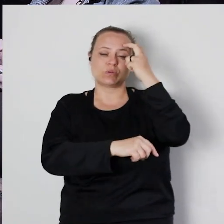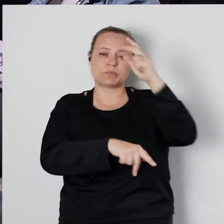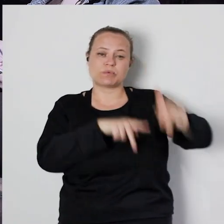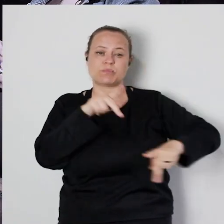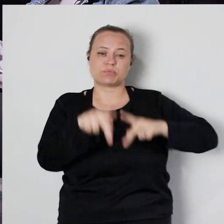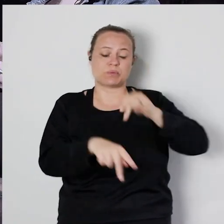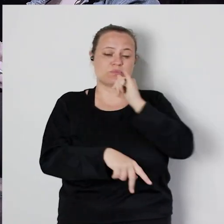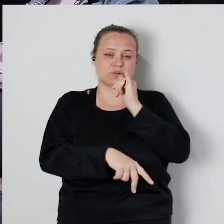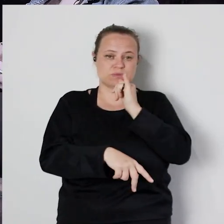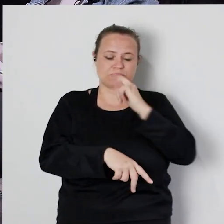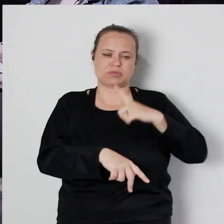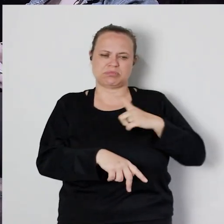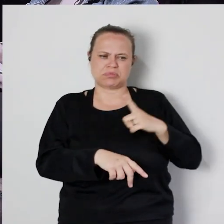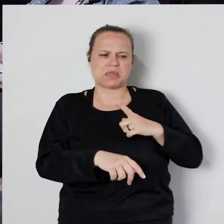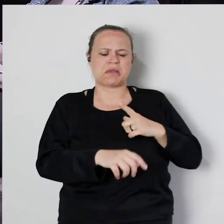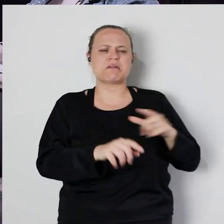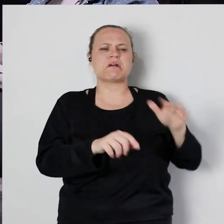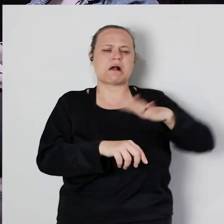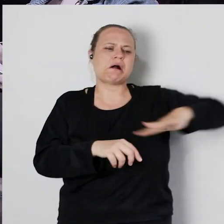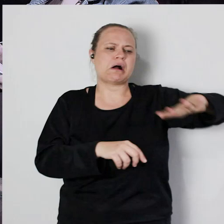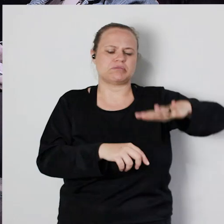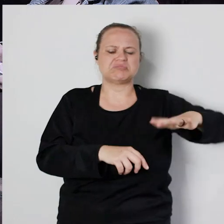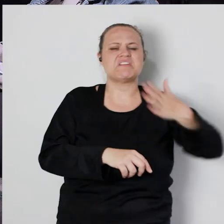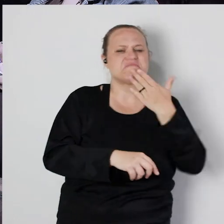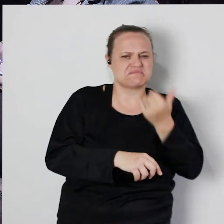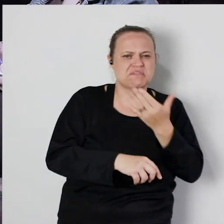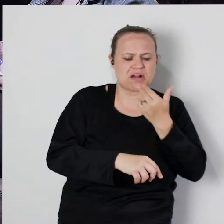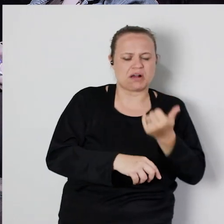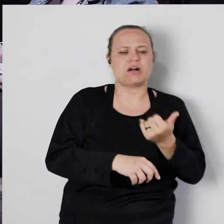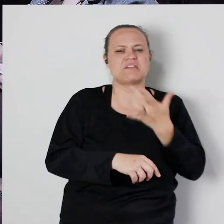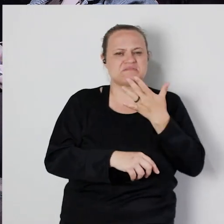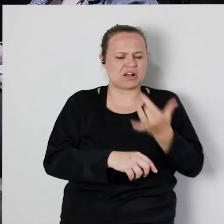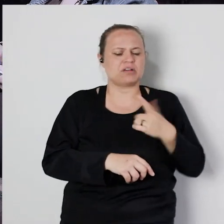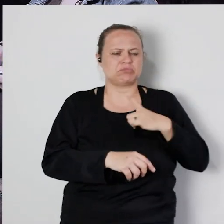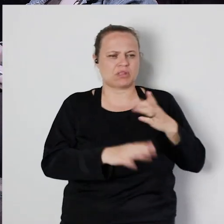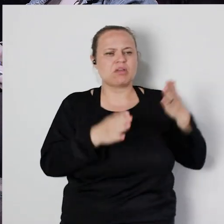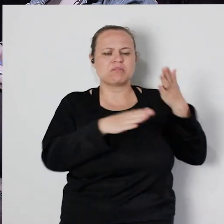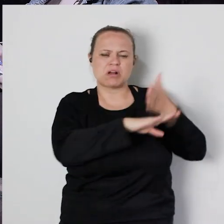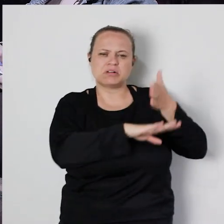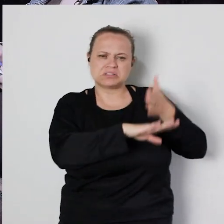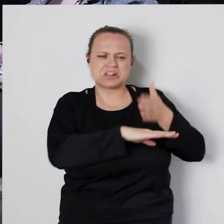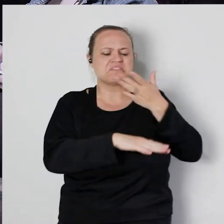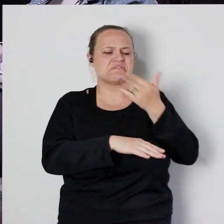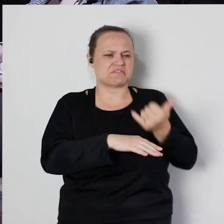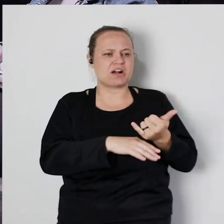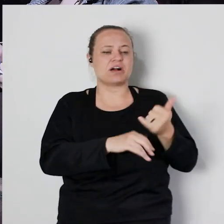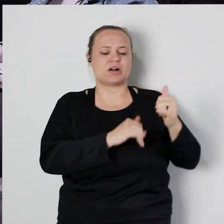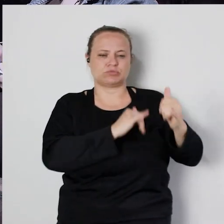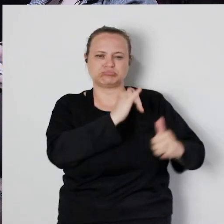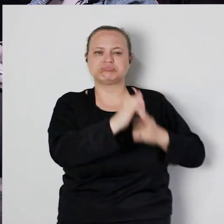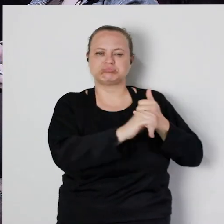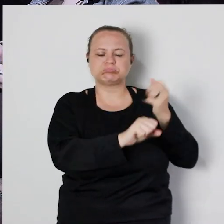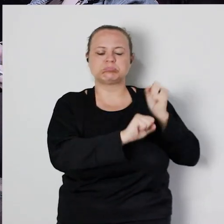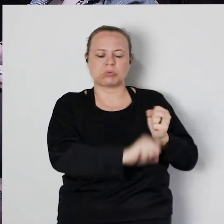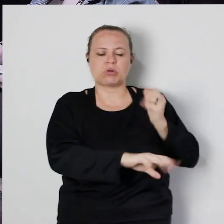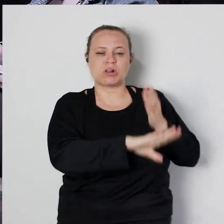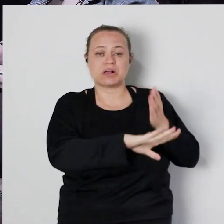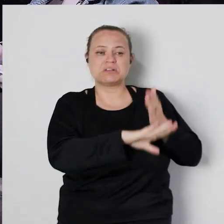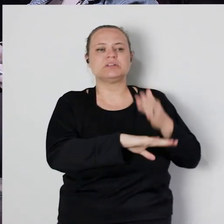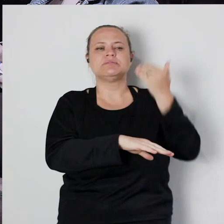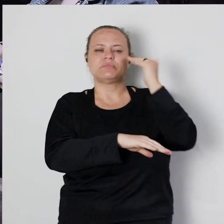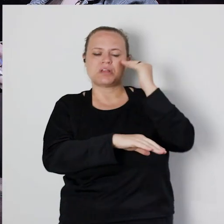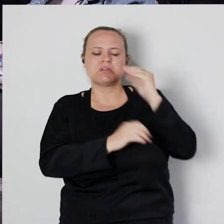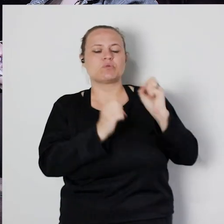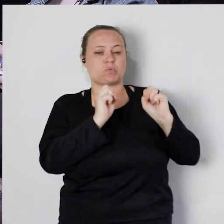cultura tradicional e cultura popular. Sim. Então, para alguns segmentos é muito fácil, tem o acesso, né,